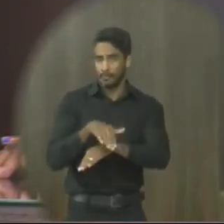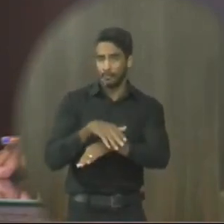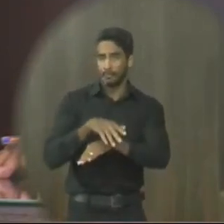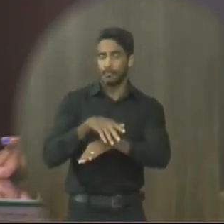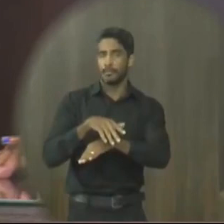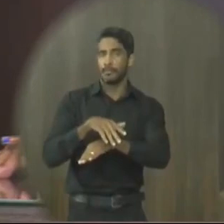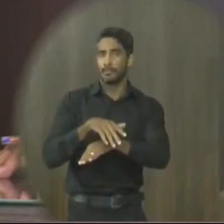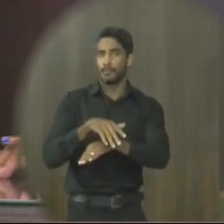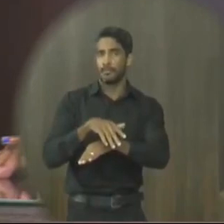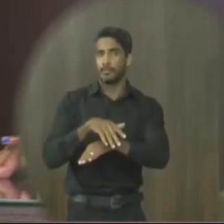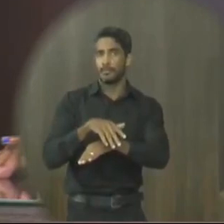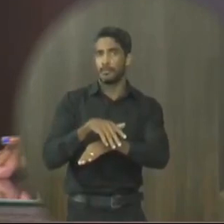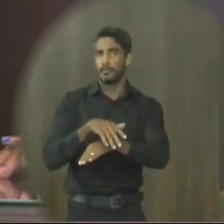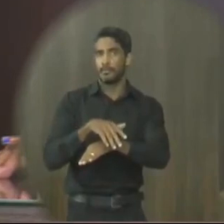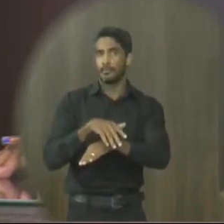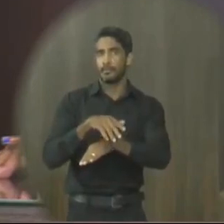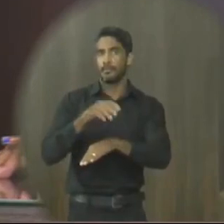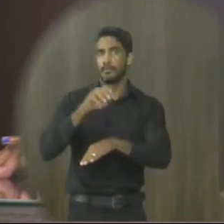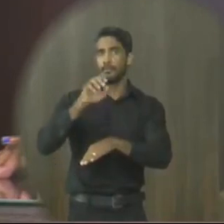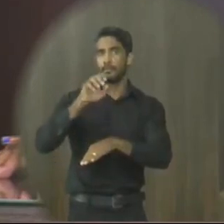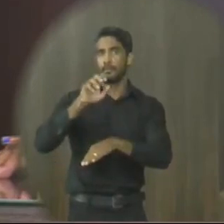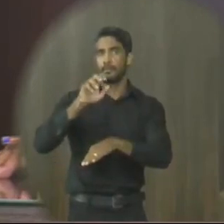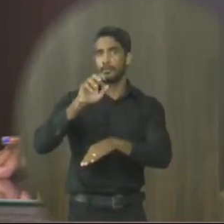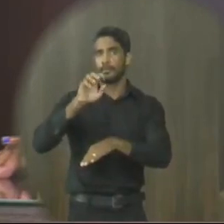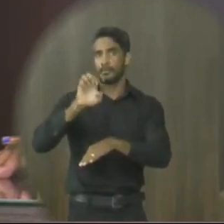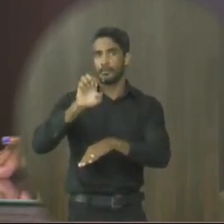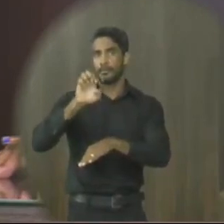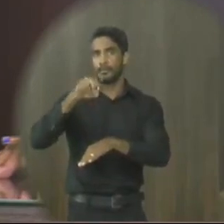residente da rua Engenheiro João Pimenta,